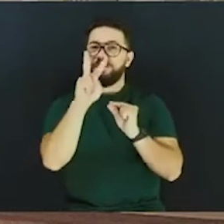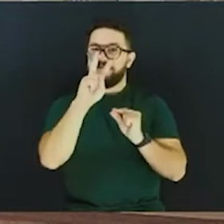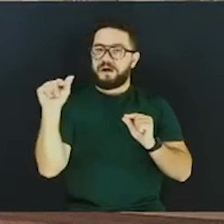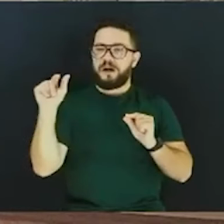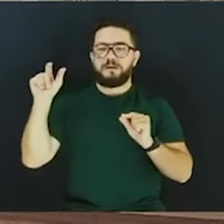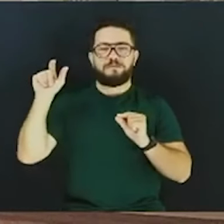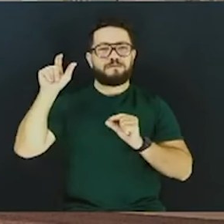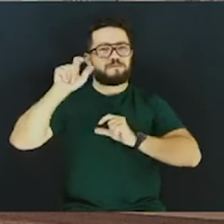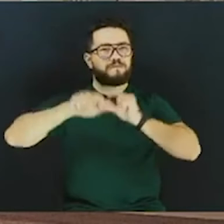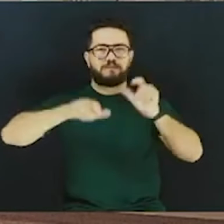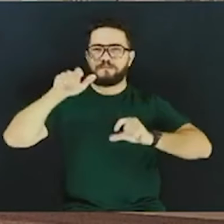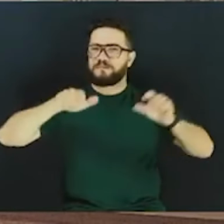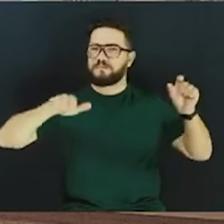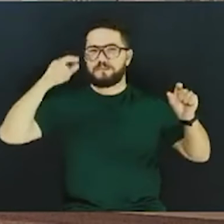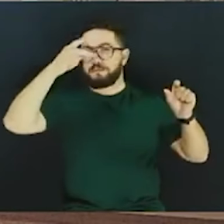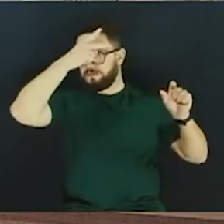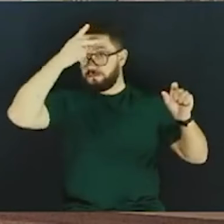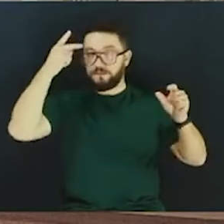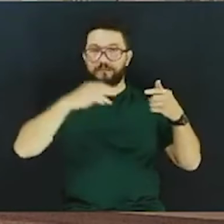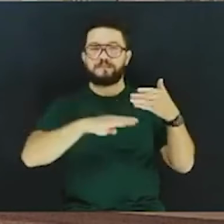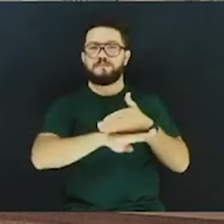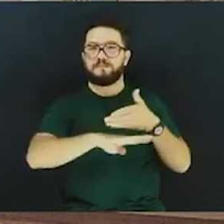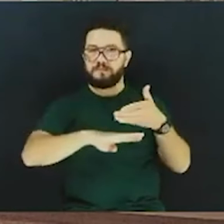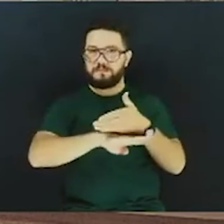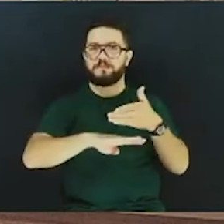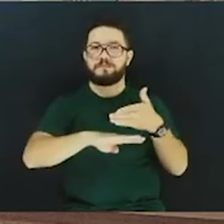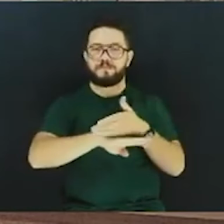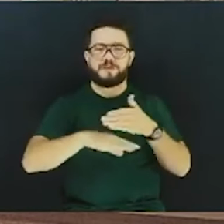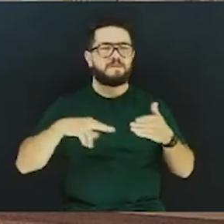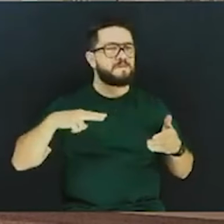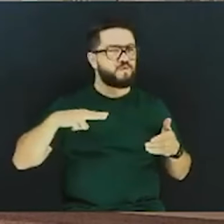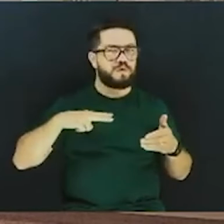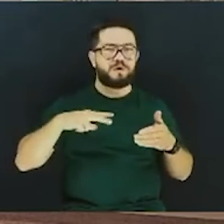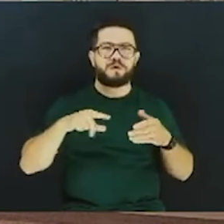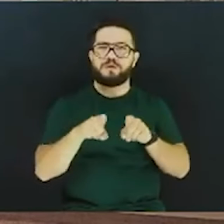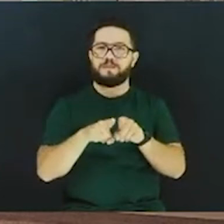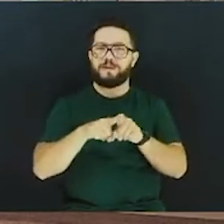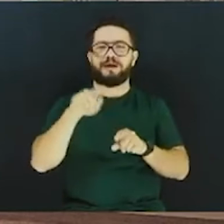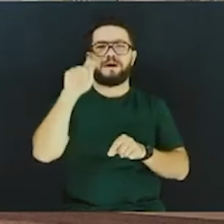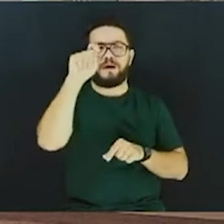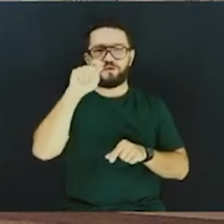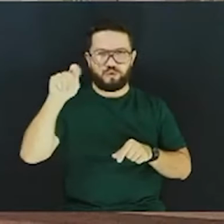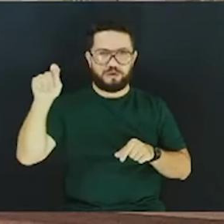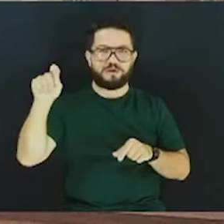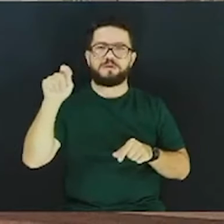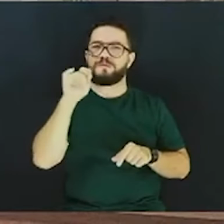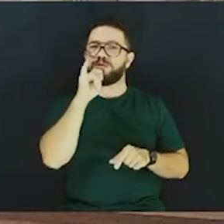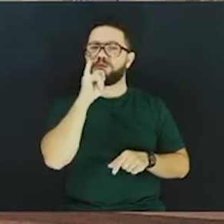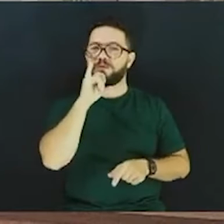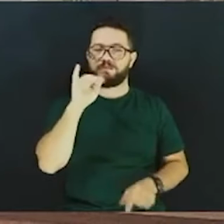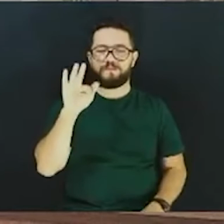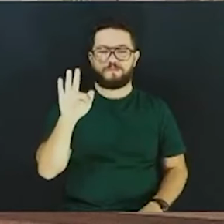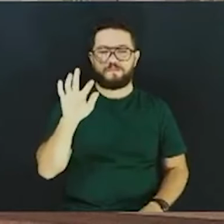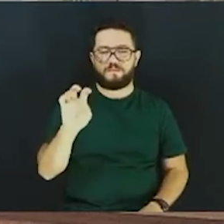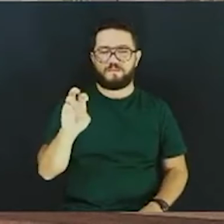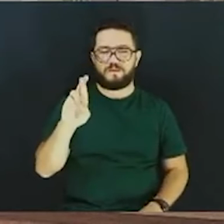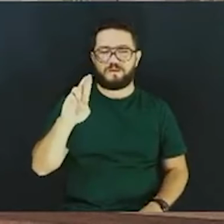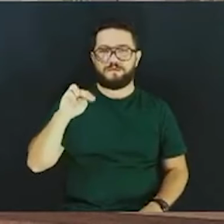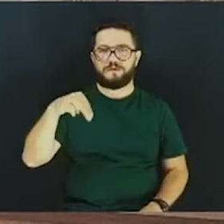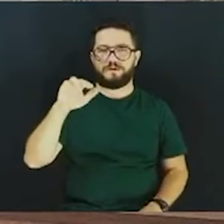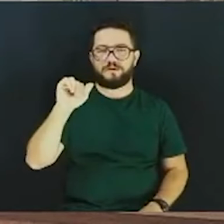e privado bem como também terceiro setor posso citar aqui o Professor Fernando mezadri da Universidade Federal